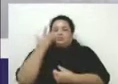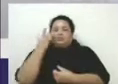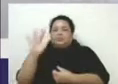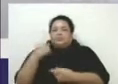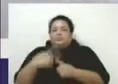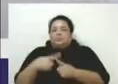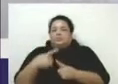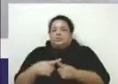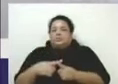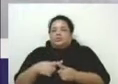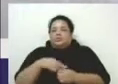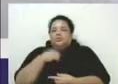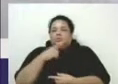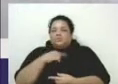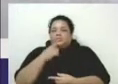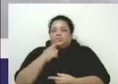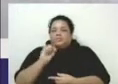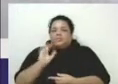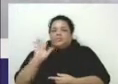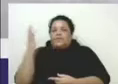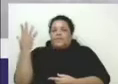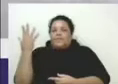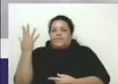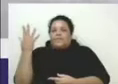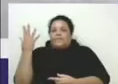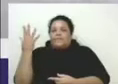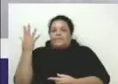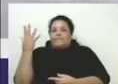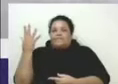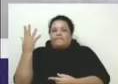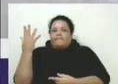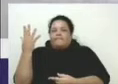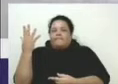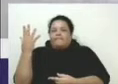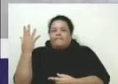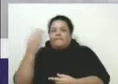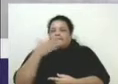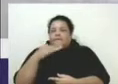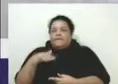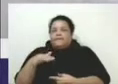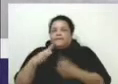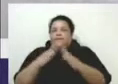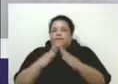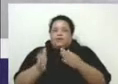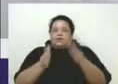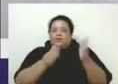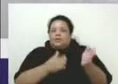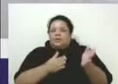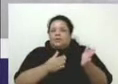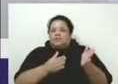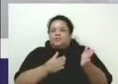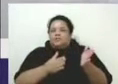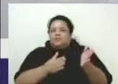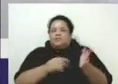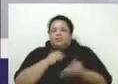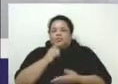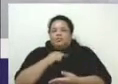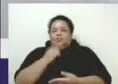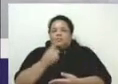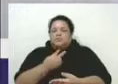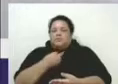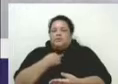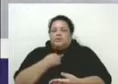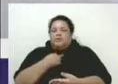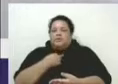O acontece? A criança mora do lado da escola João Maria, não conseguiu a vaga, e a matrícula